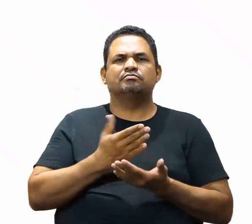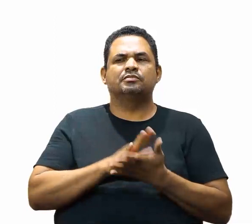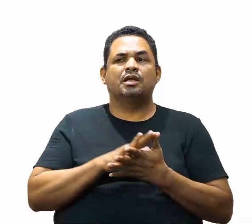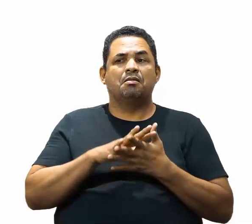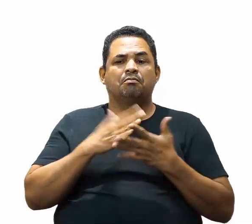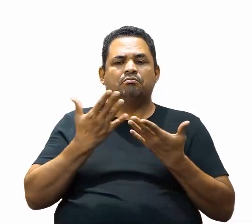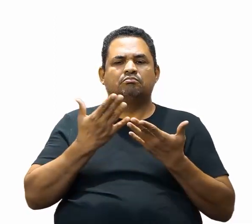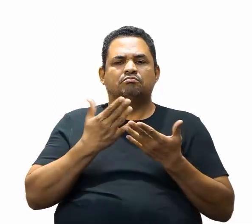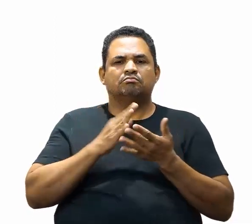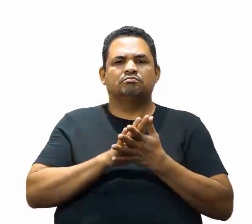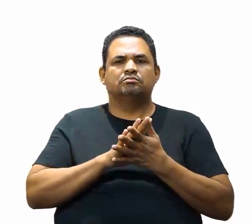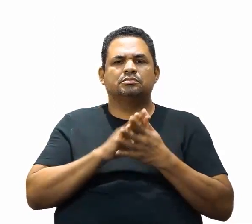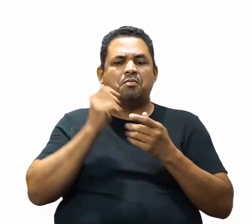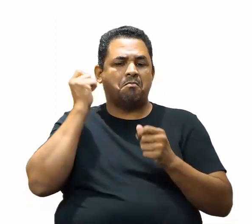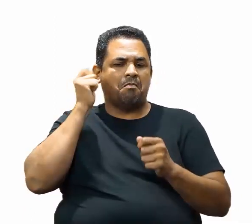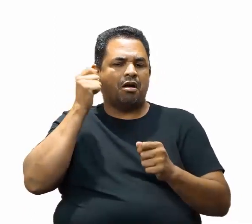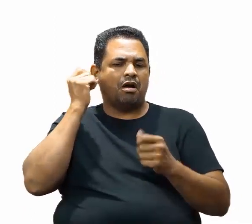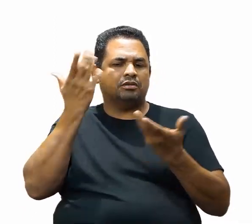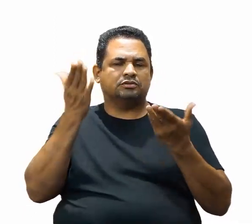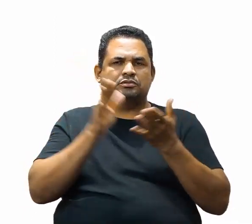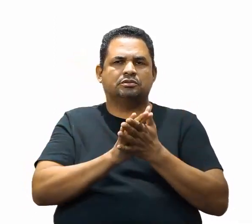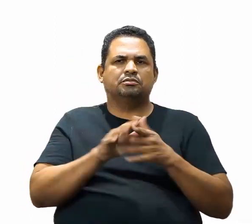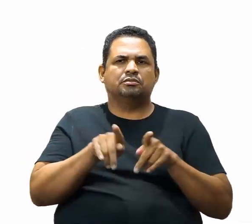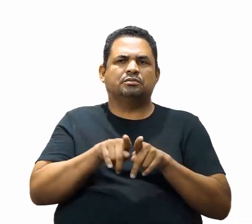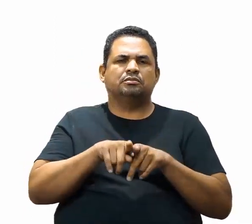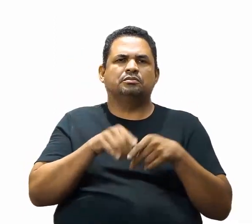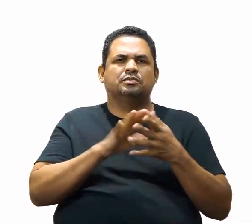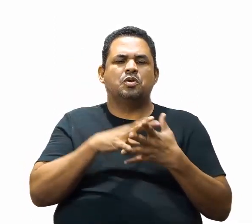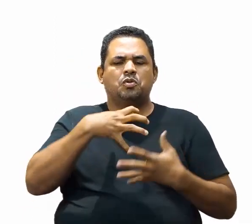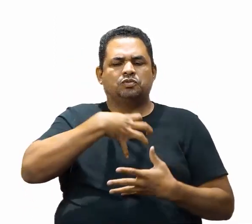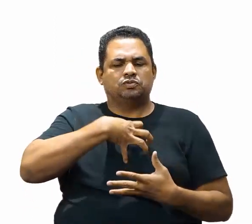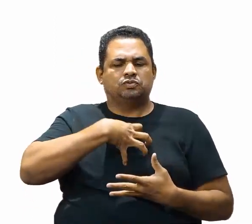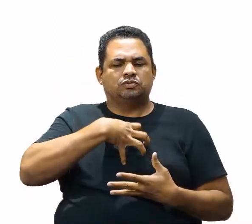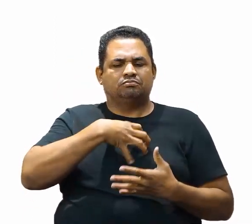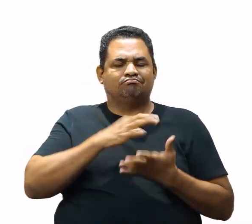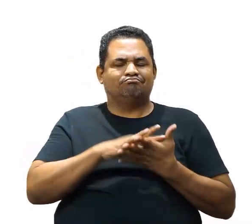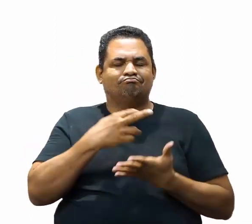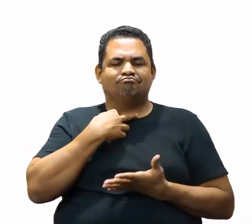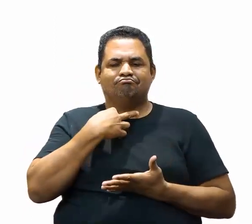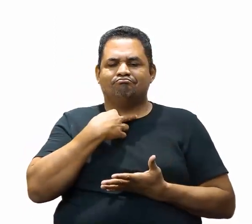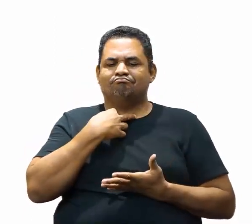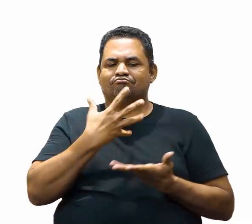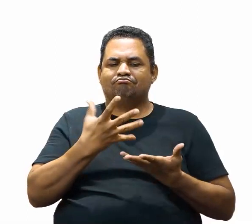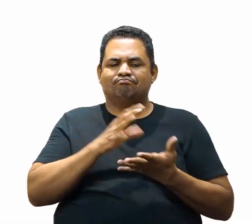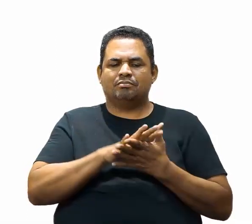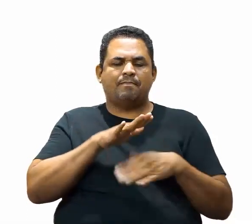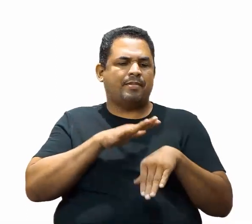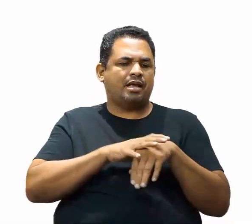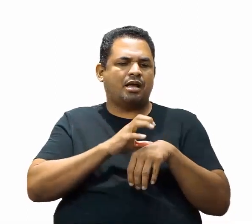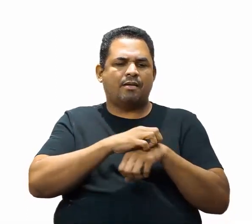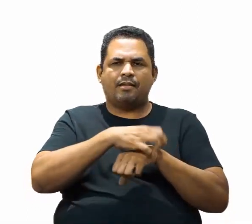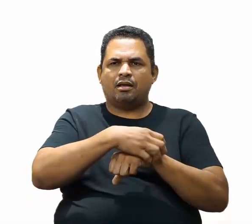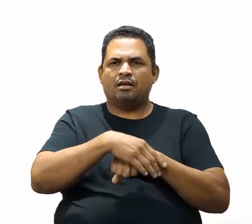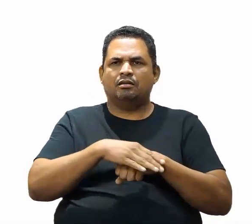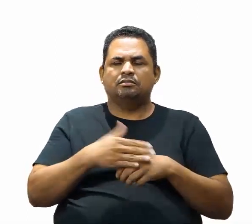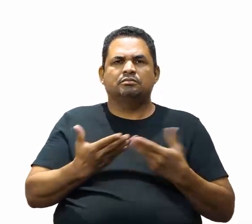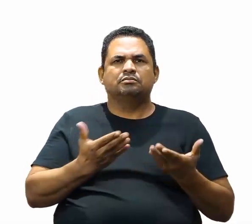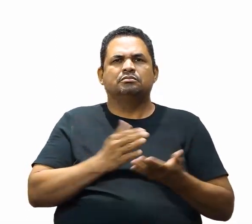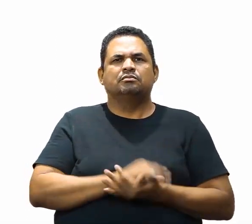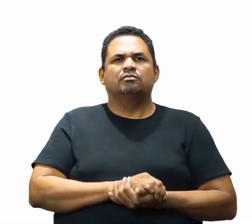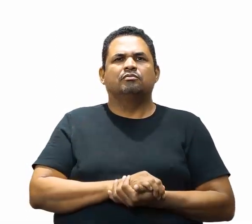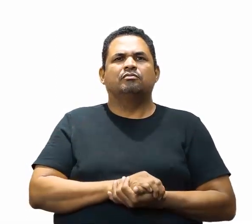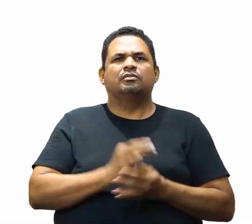são mágicos, ou sentimentos que a gente não pode simplesmente tocar. E a gente tem o simples